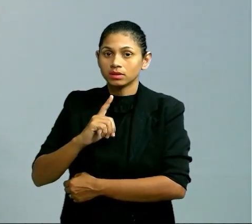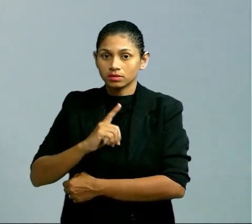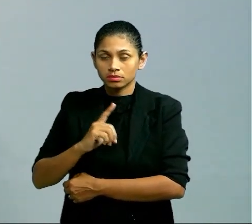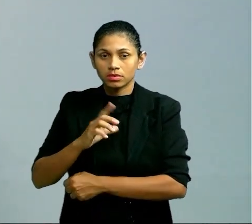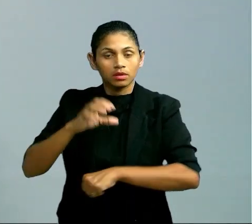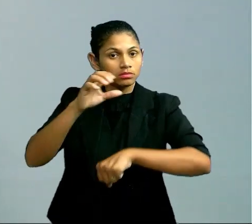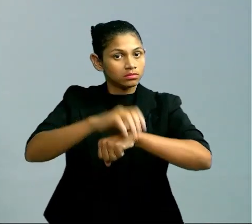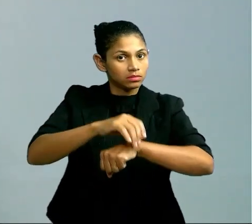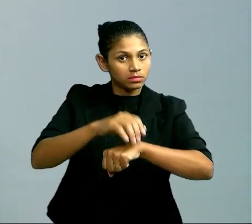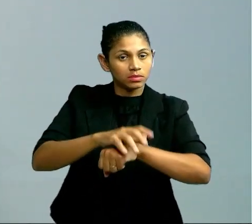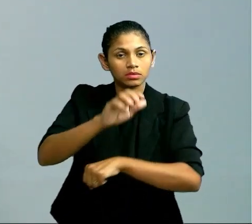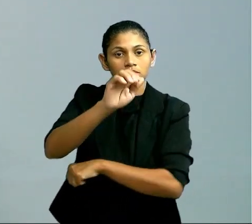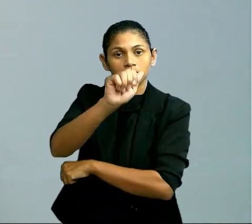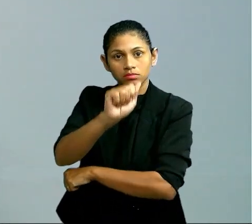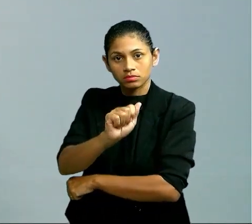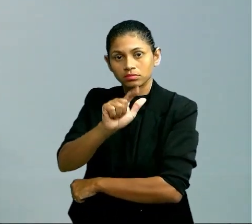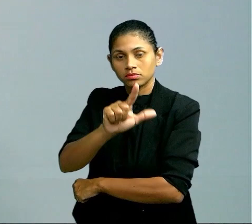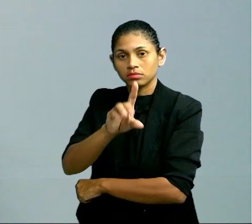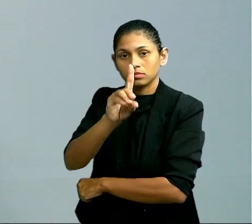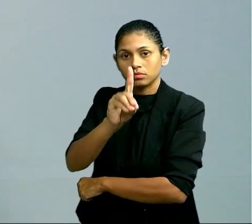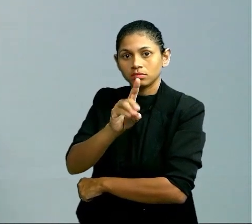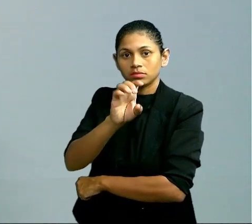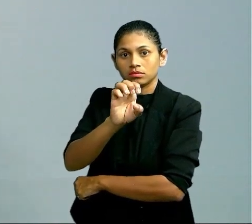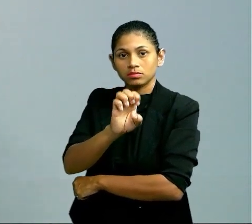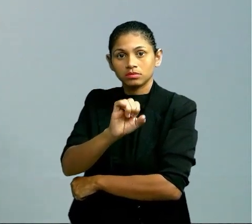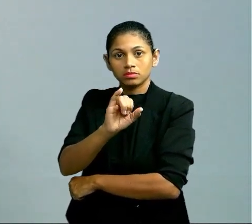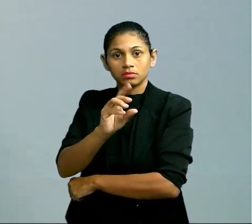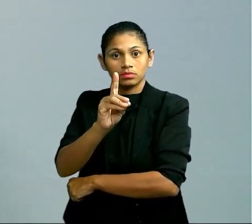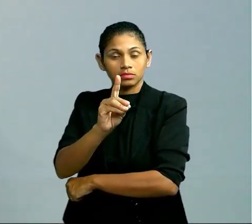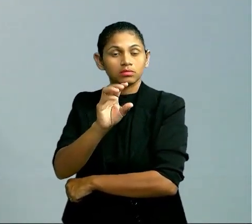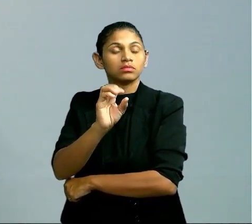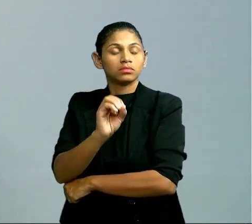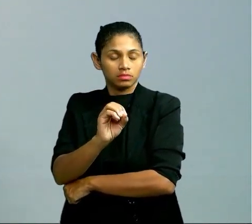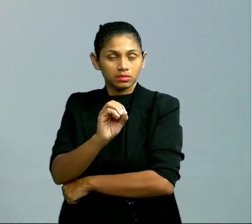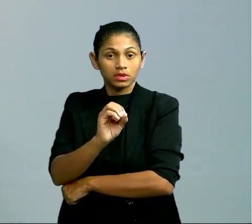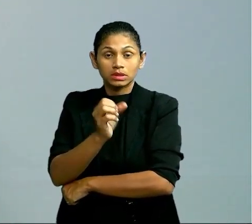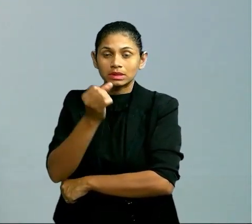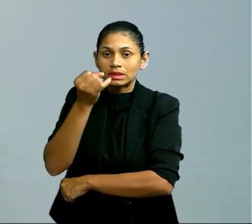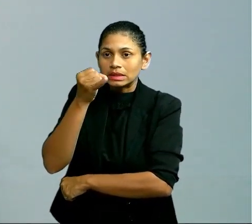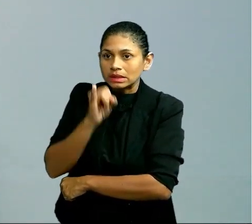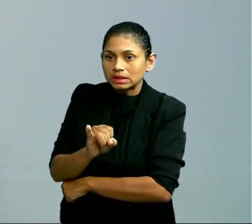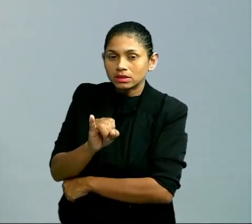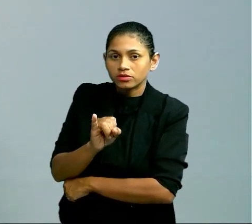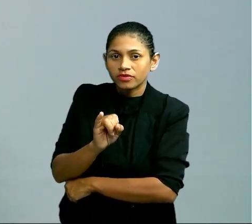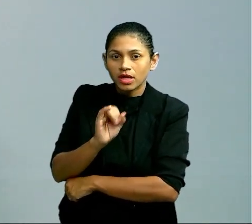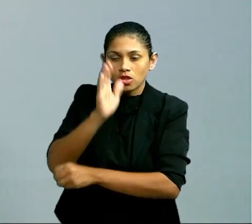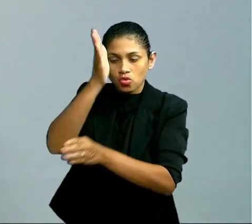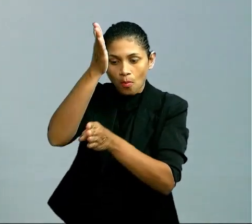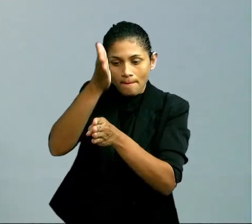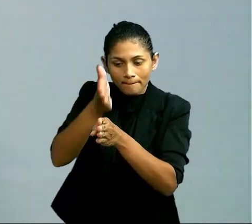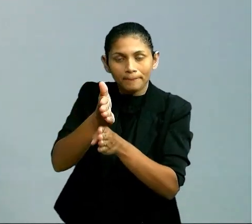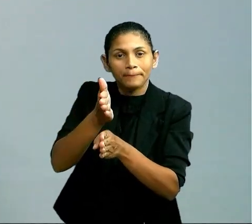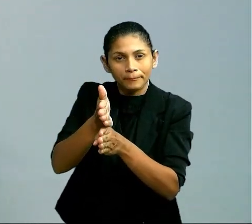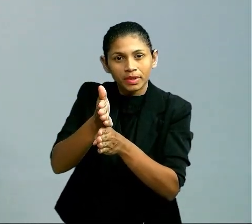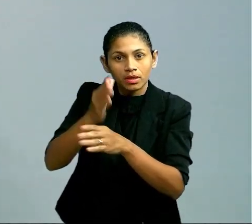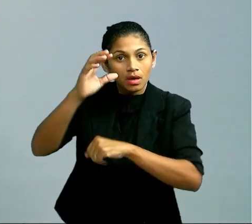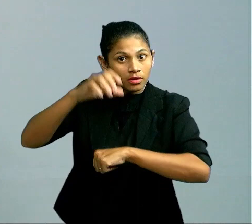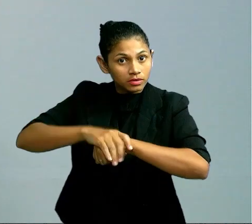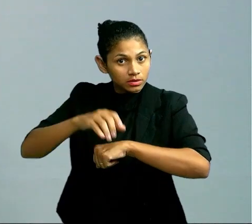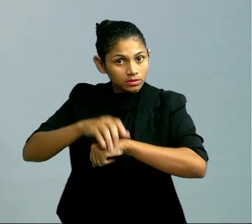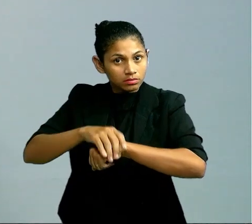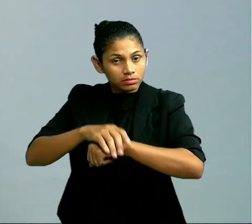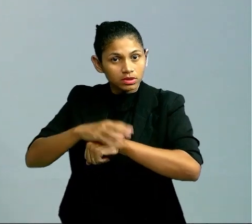aldeído. Se essa carbonila estiver em um carbono secundário, no meio da cadeia, a função será a